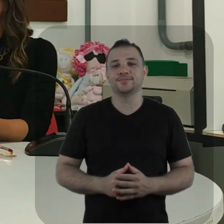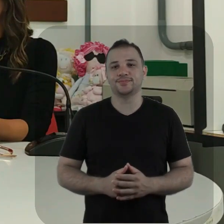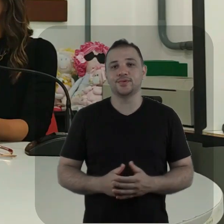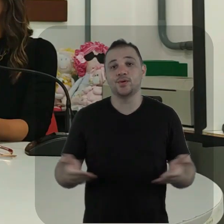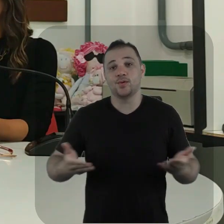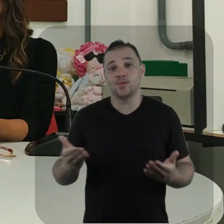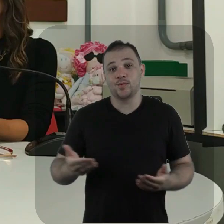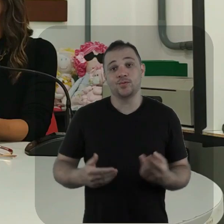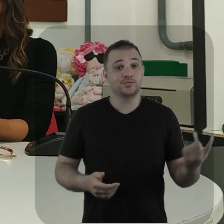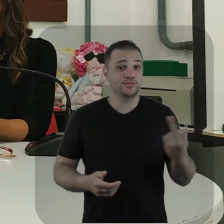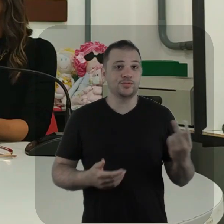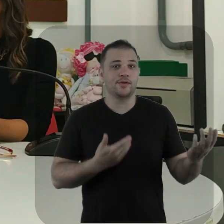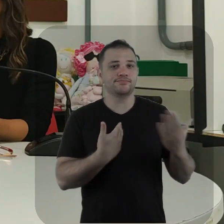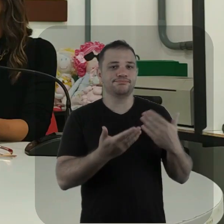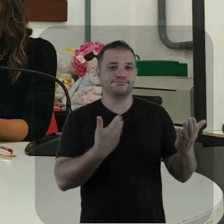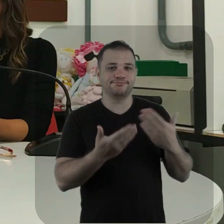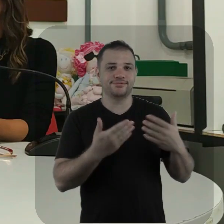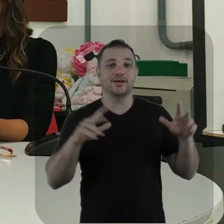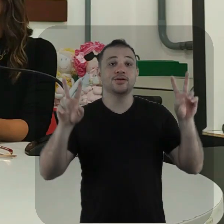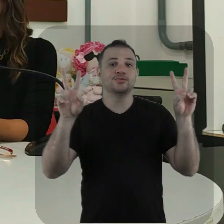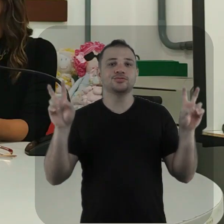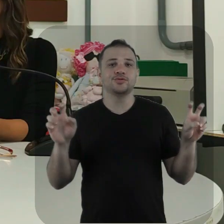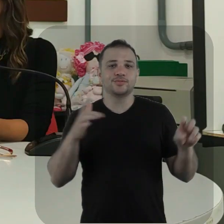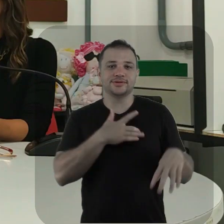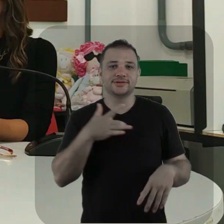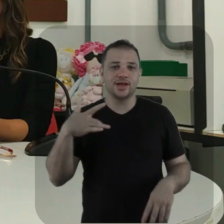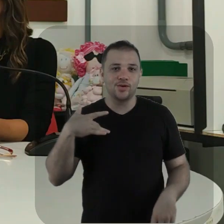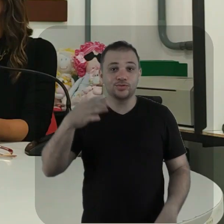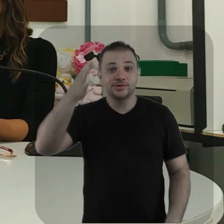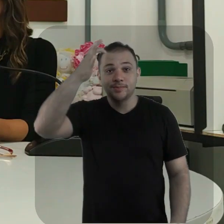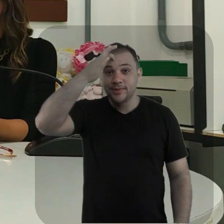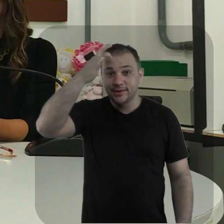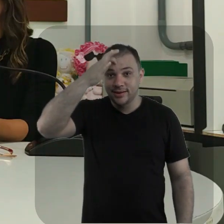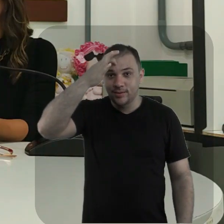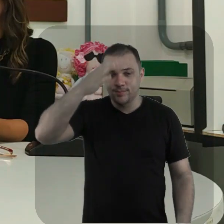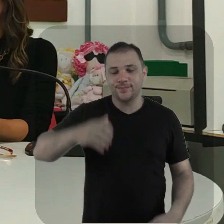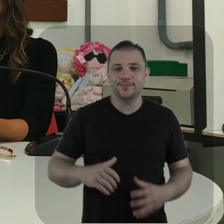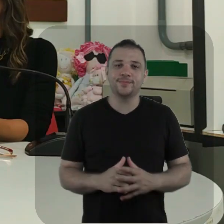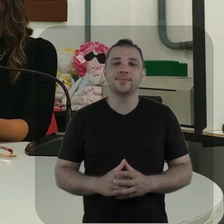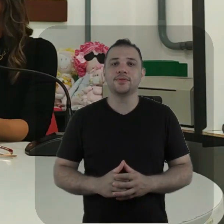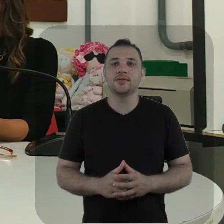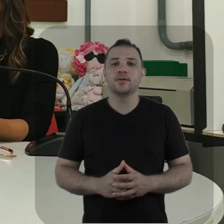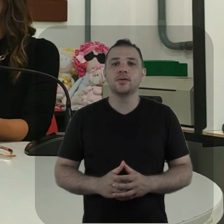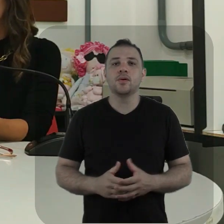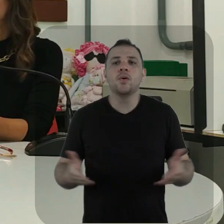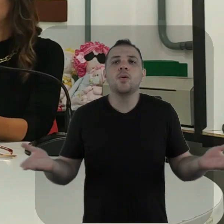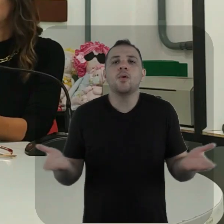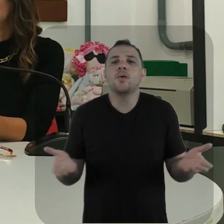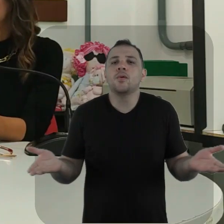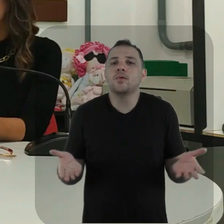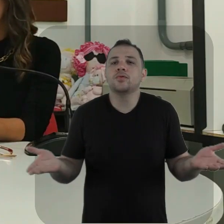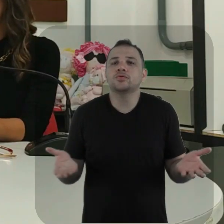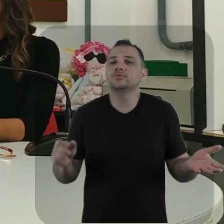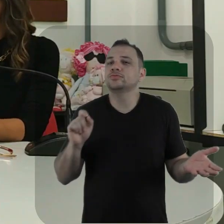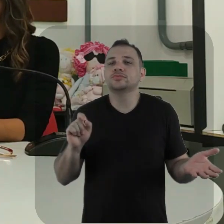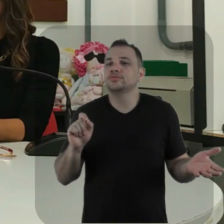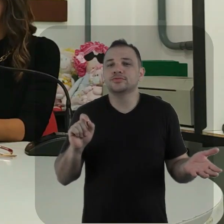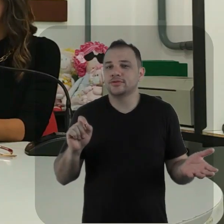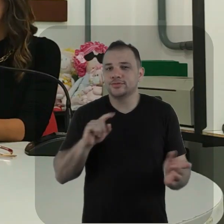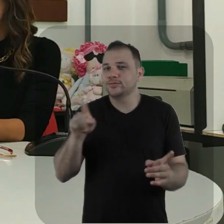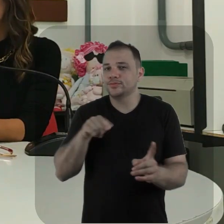Que é sempre muito prazeroso estar na companhia da Camila sobre saúde mental. A ideia nesse episódio, Camila,